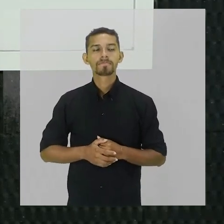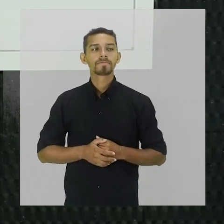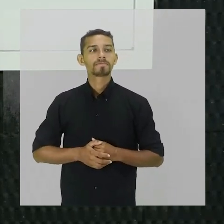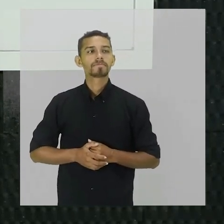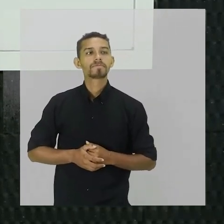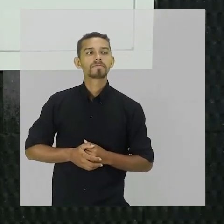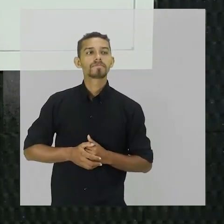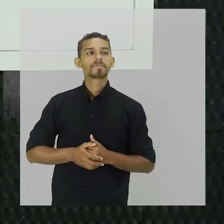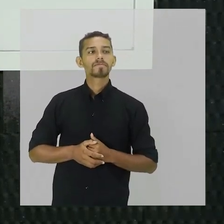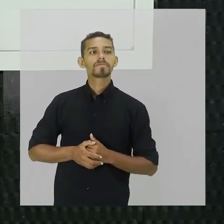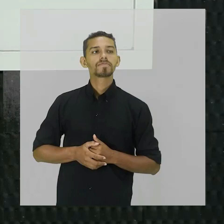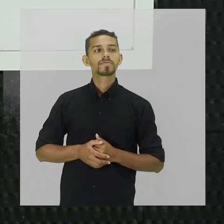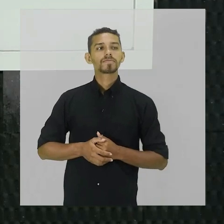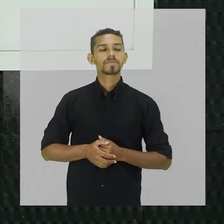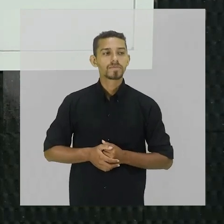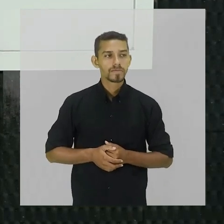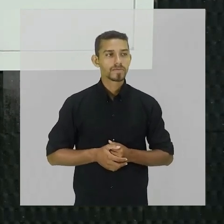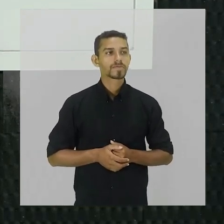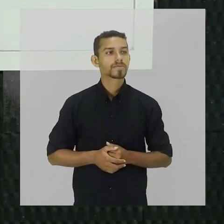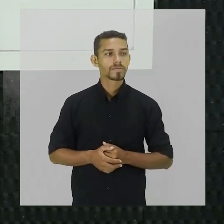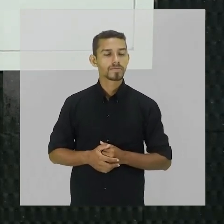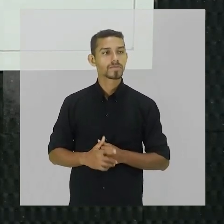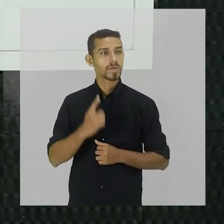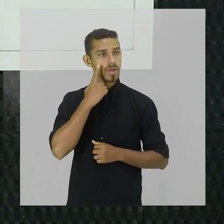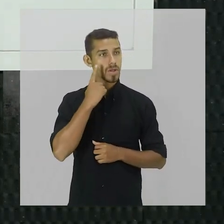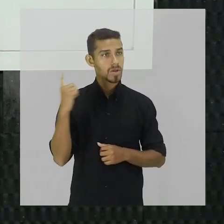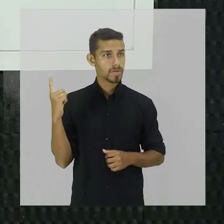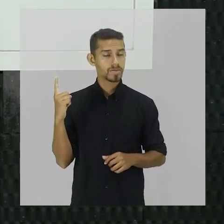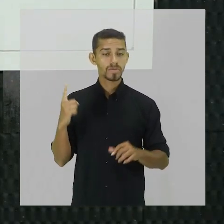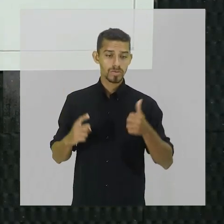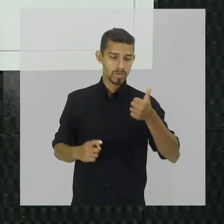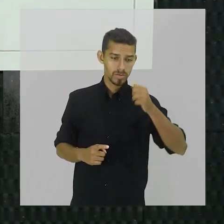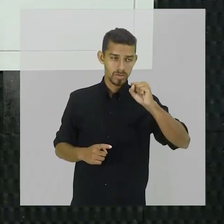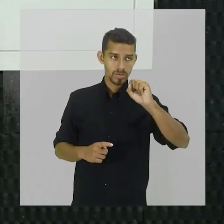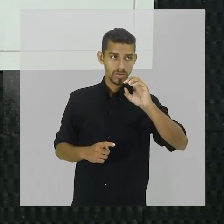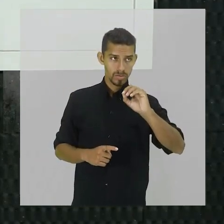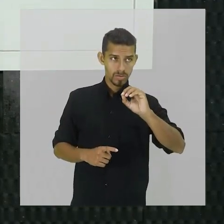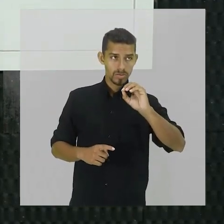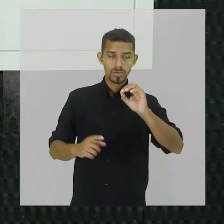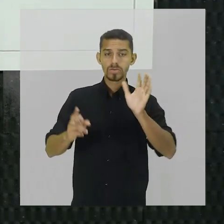2. Né? Você vai ter 180